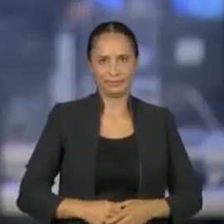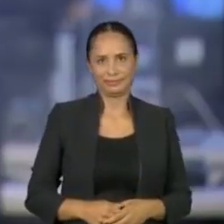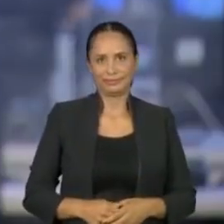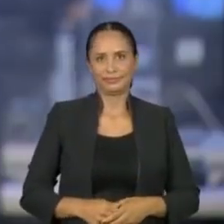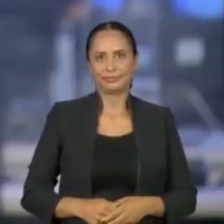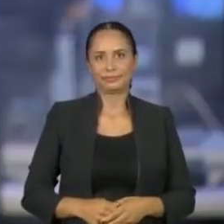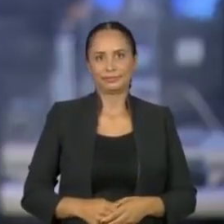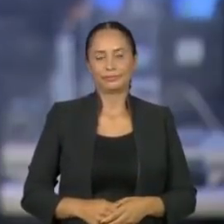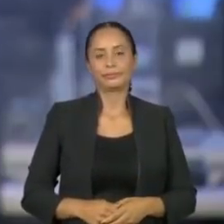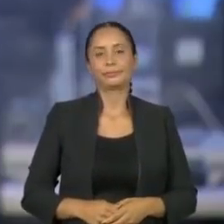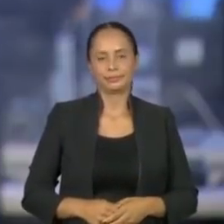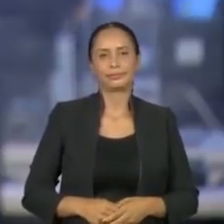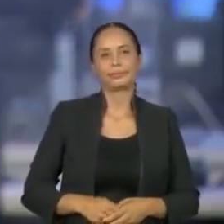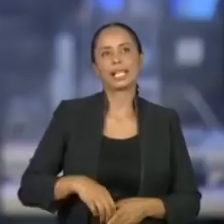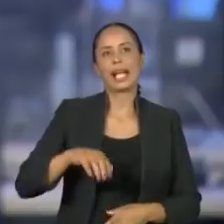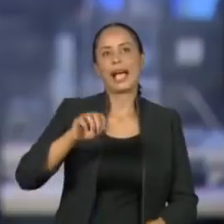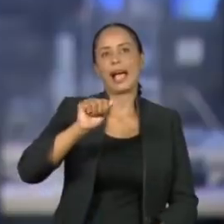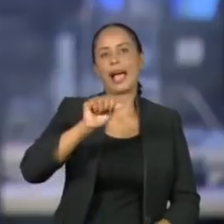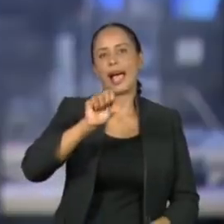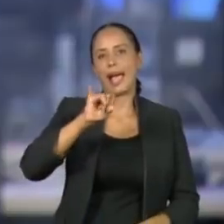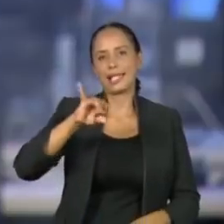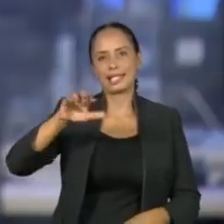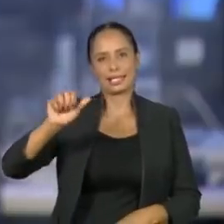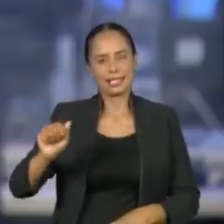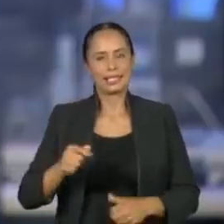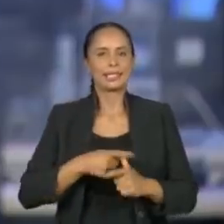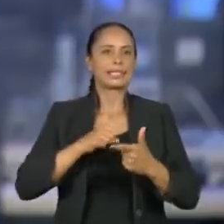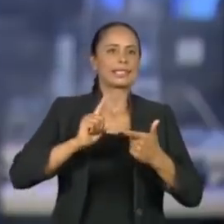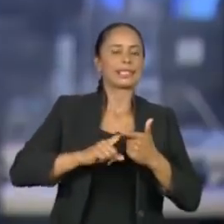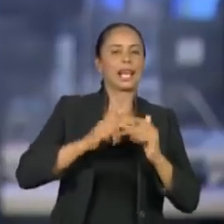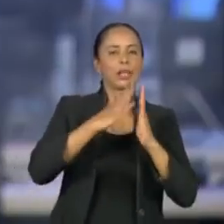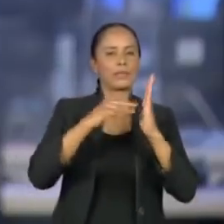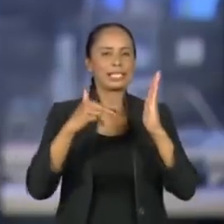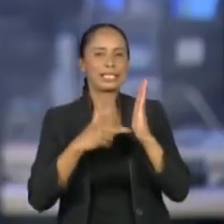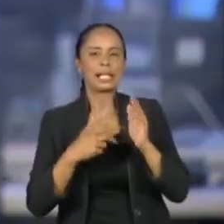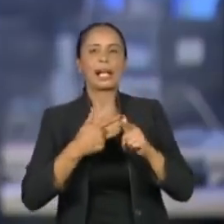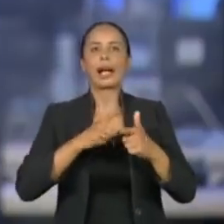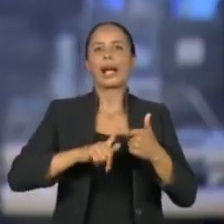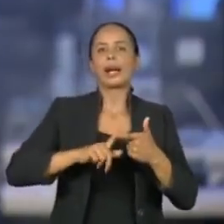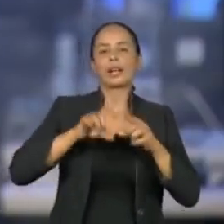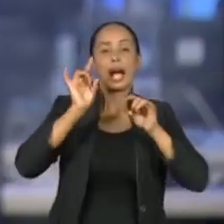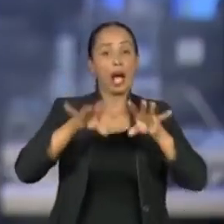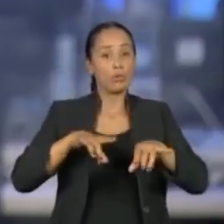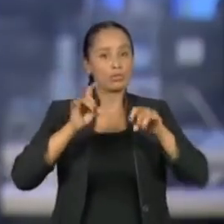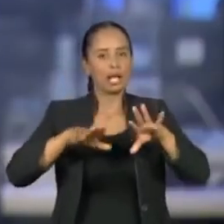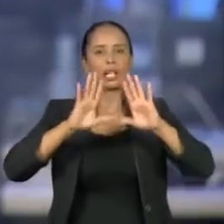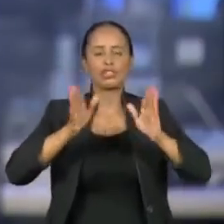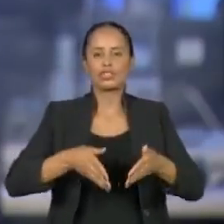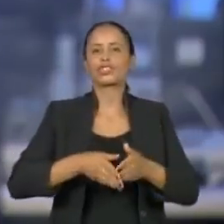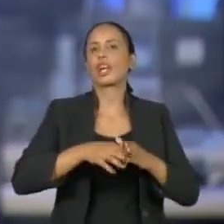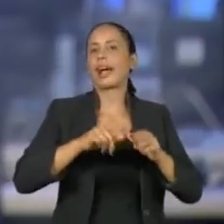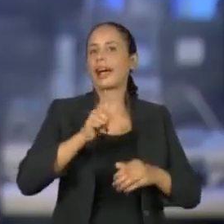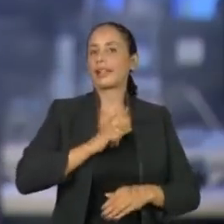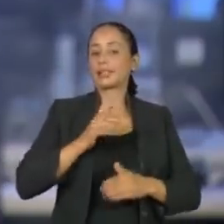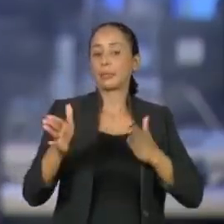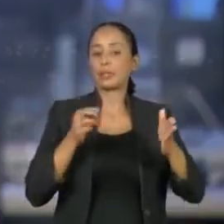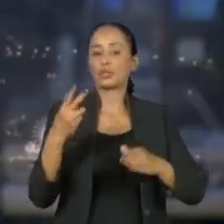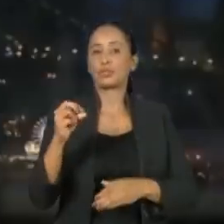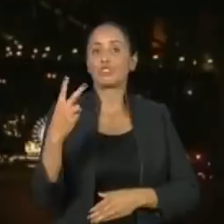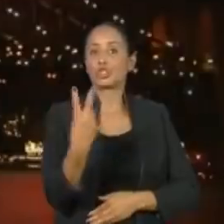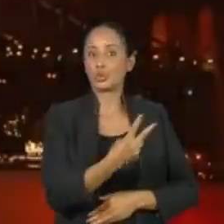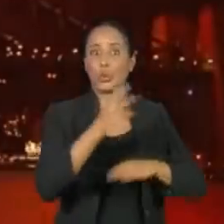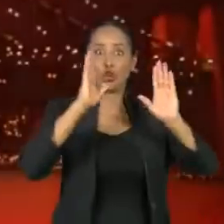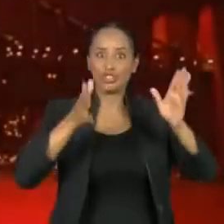A Ásia, algumas ilhas do Pacífico, a Nova Zelândia e a Austrália já viraram o calendário e estão em 2022.